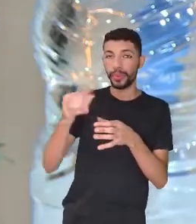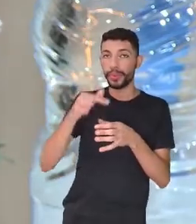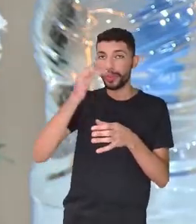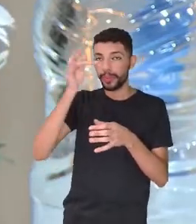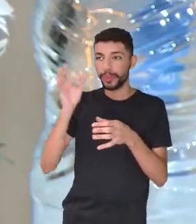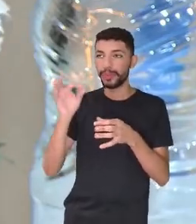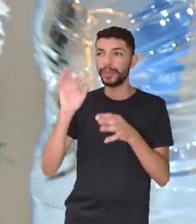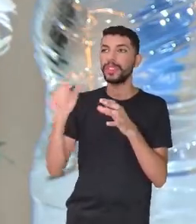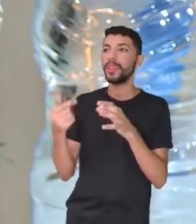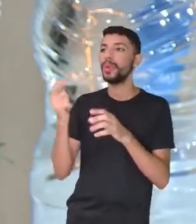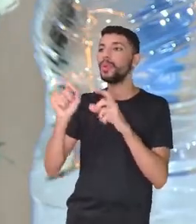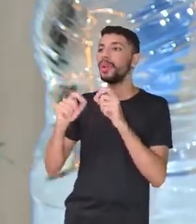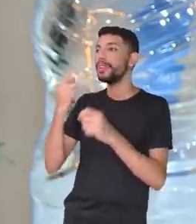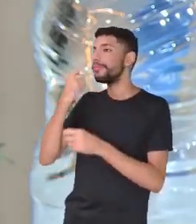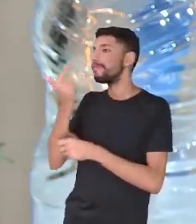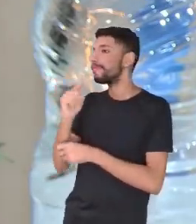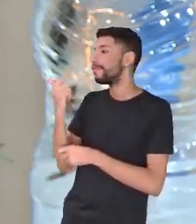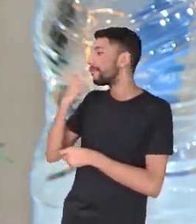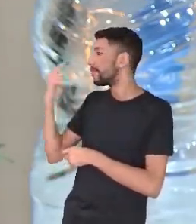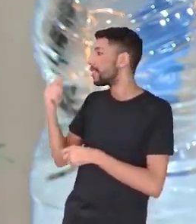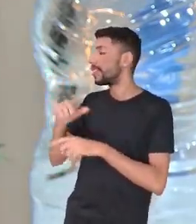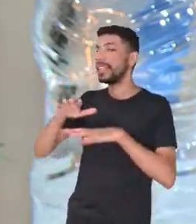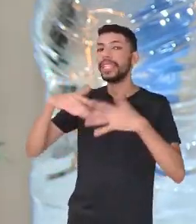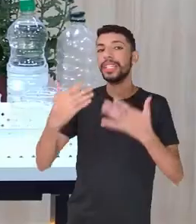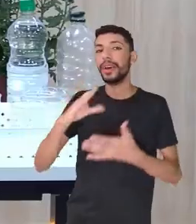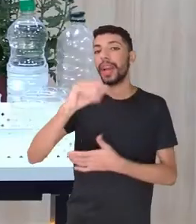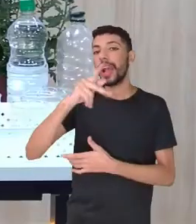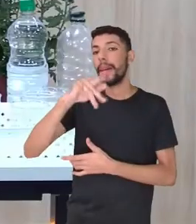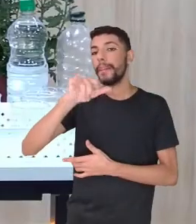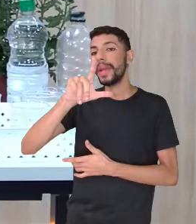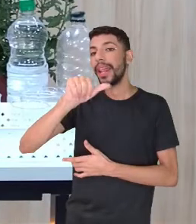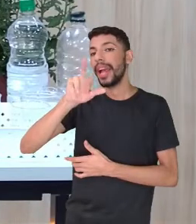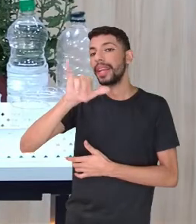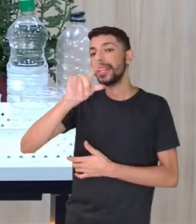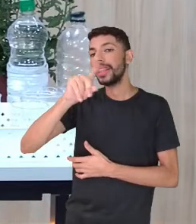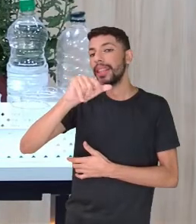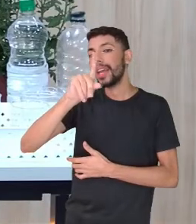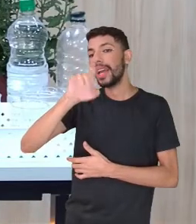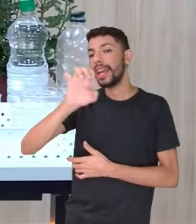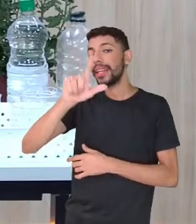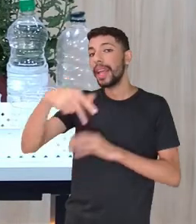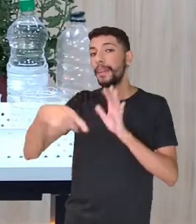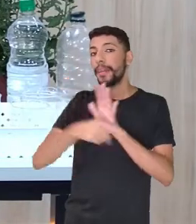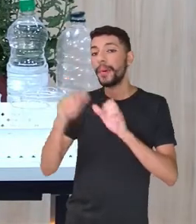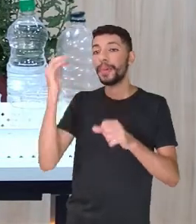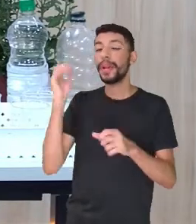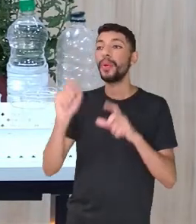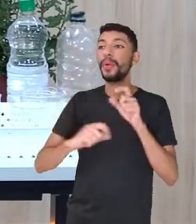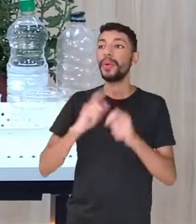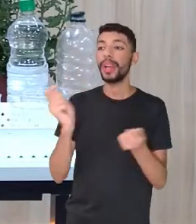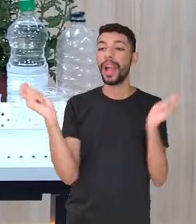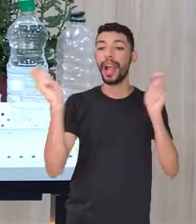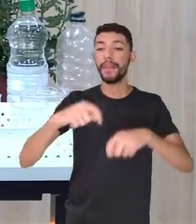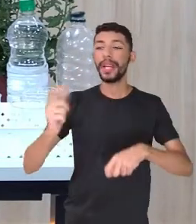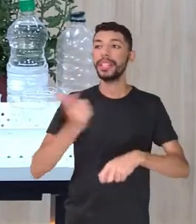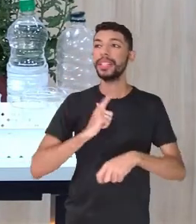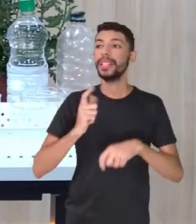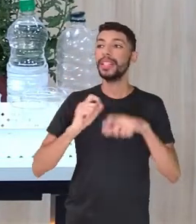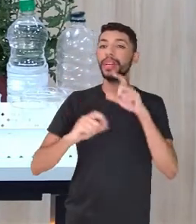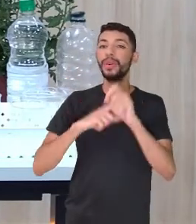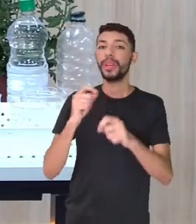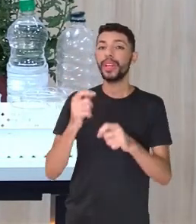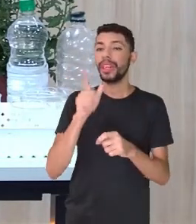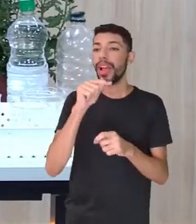no estúdio, ela não está. Então, a capilaridade é a capacidade que a água tem de subir nesses